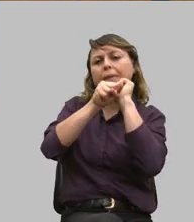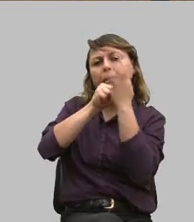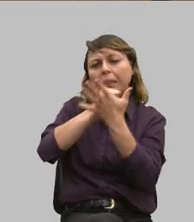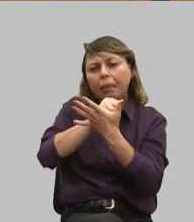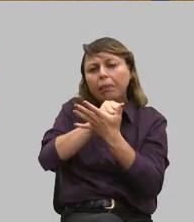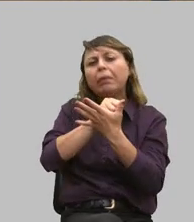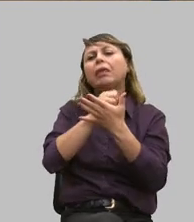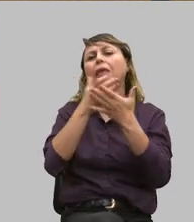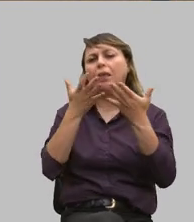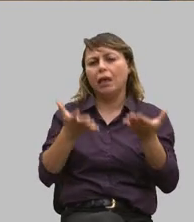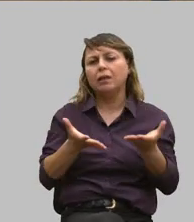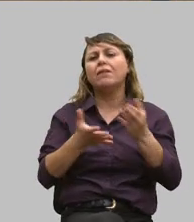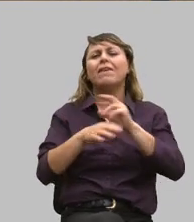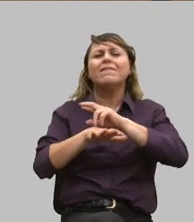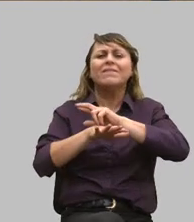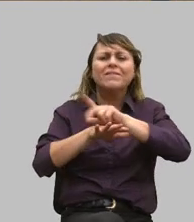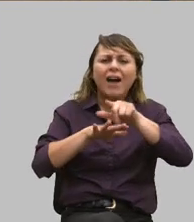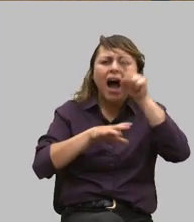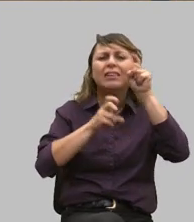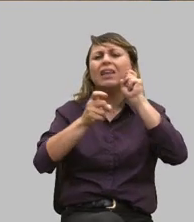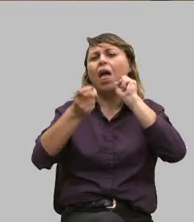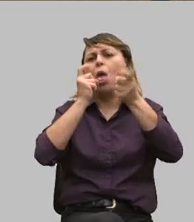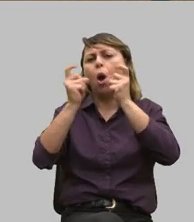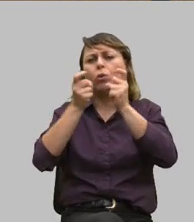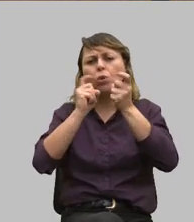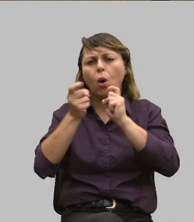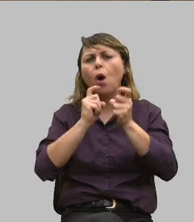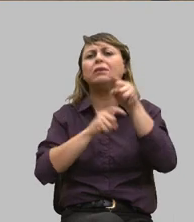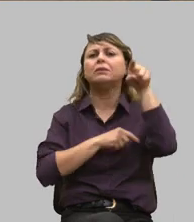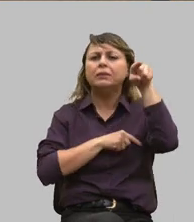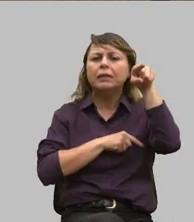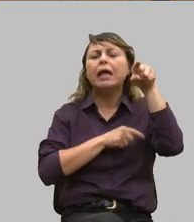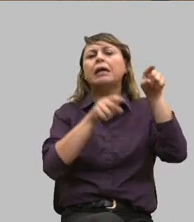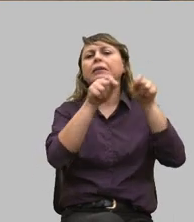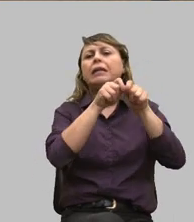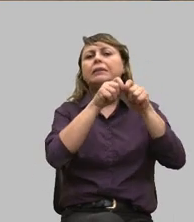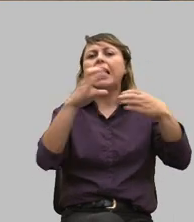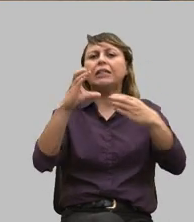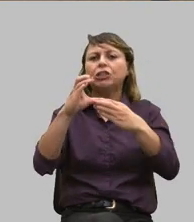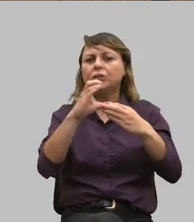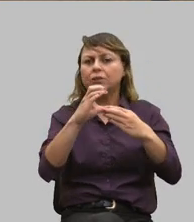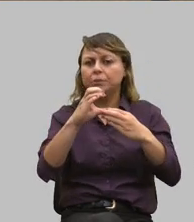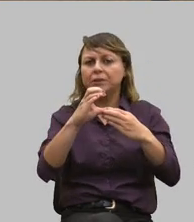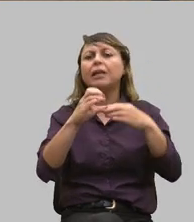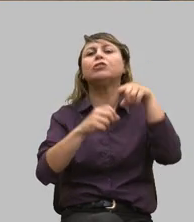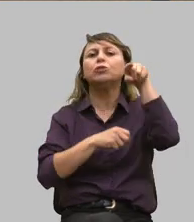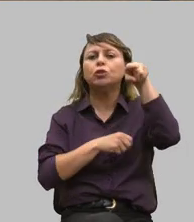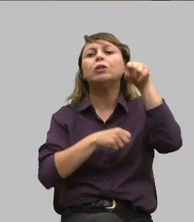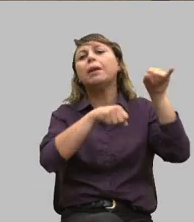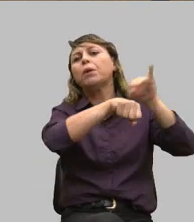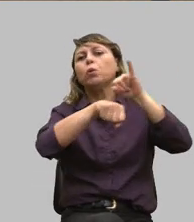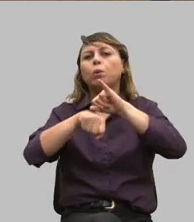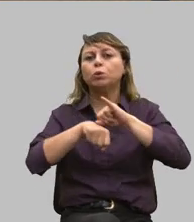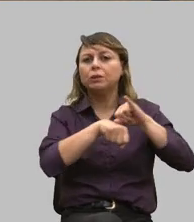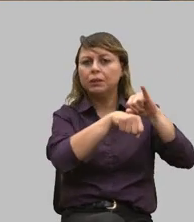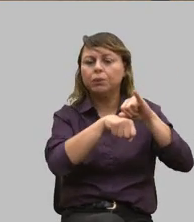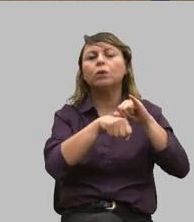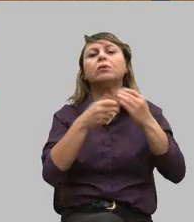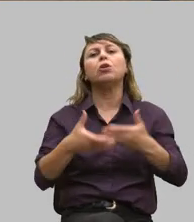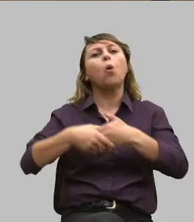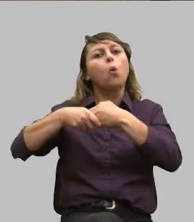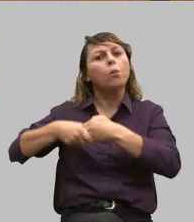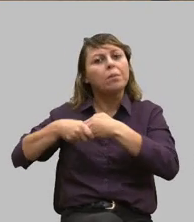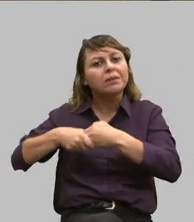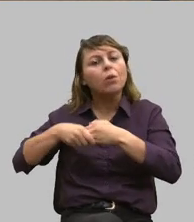teve várias reuniões lá na na na cidade administrativa e o Fábio sem foi solícito com os municípios eh cumprimentar também o